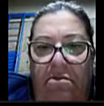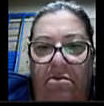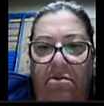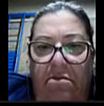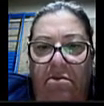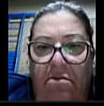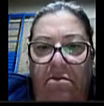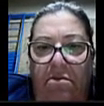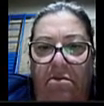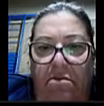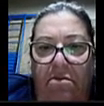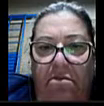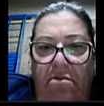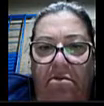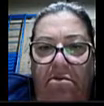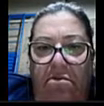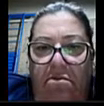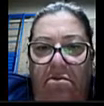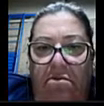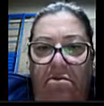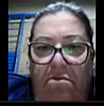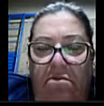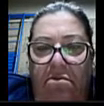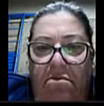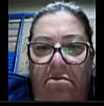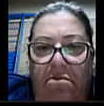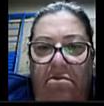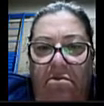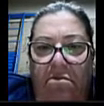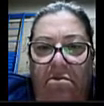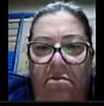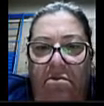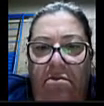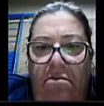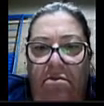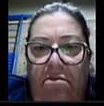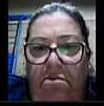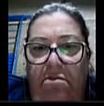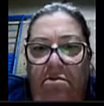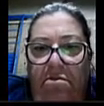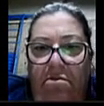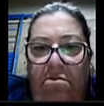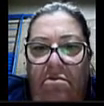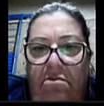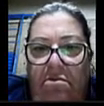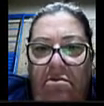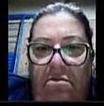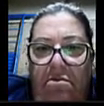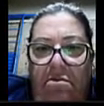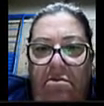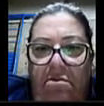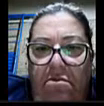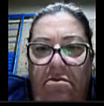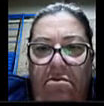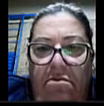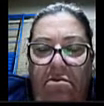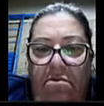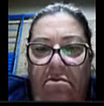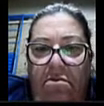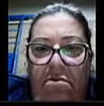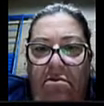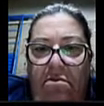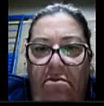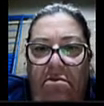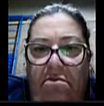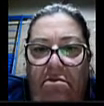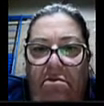A dislexia, propriamente dita, é um transtorno específico de leitura. Então, seriam crianças que têm dificuldades persistentes na